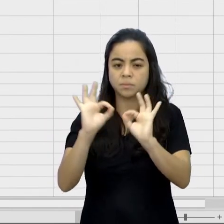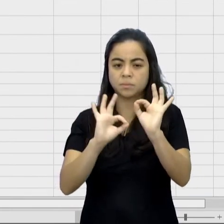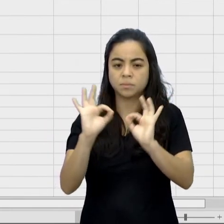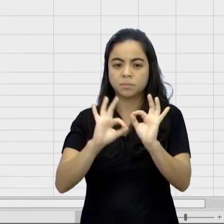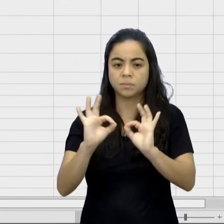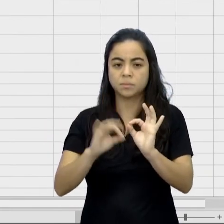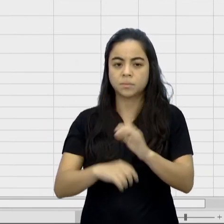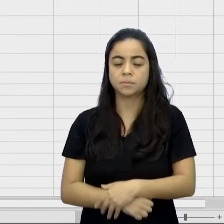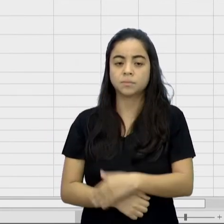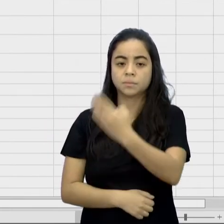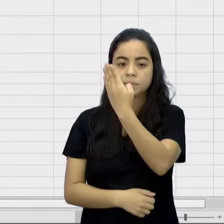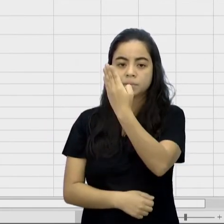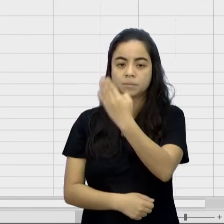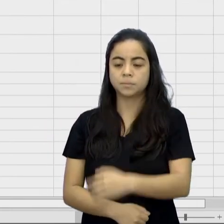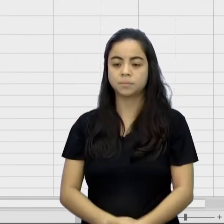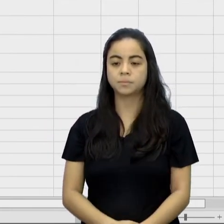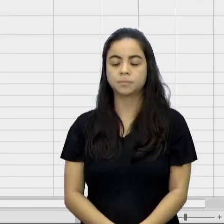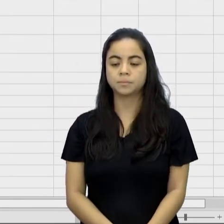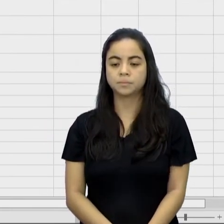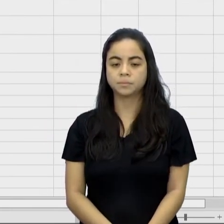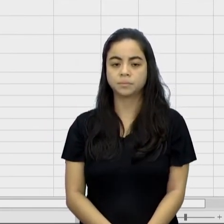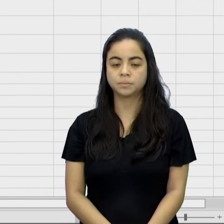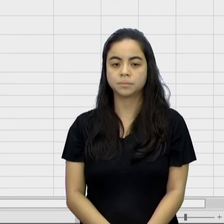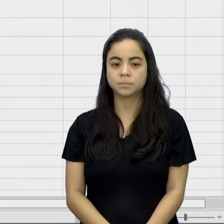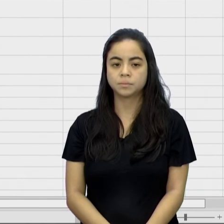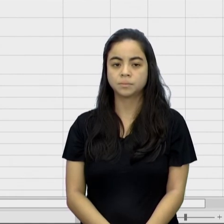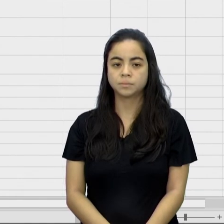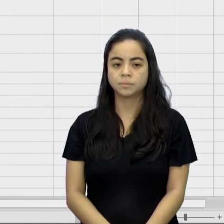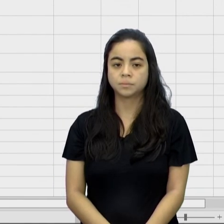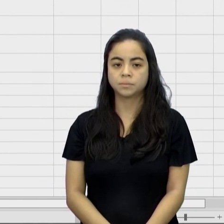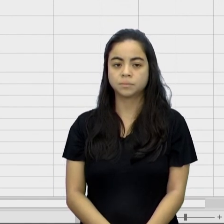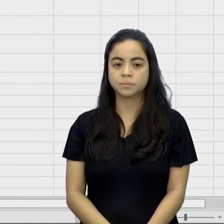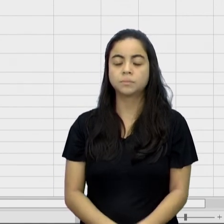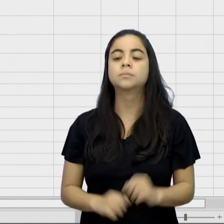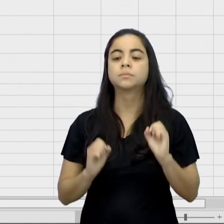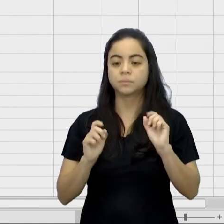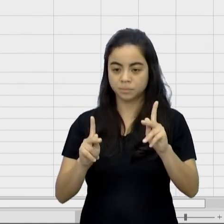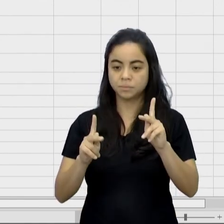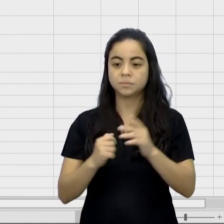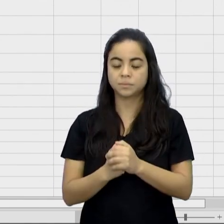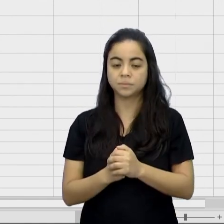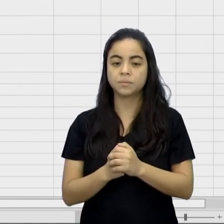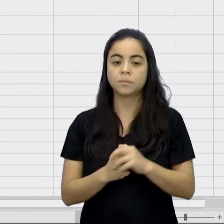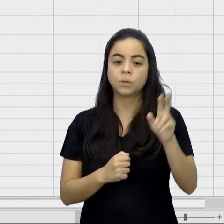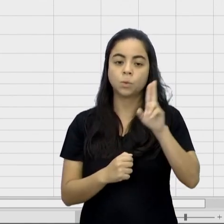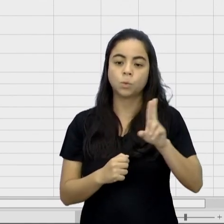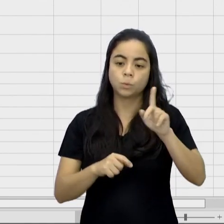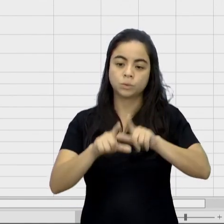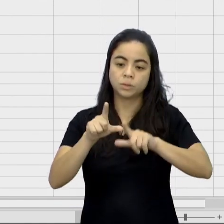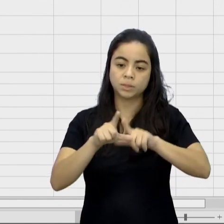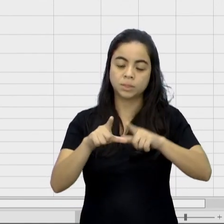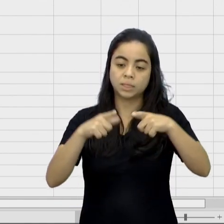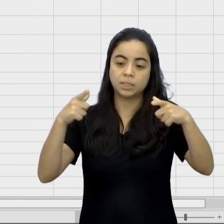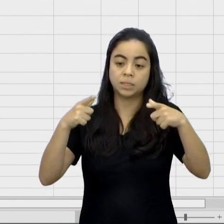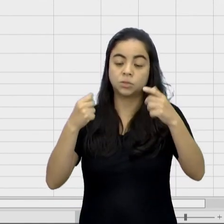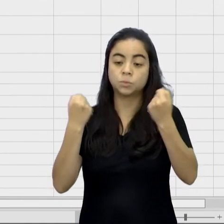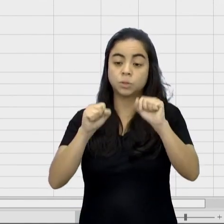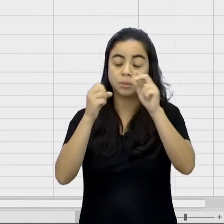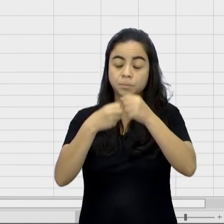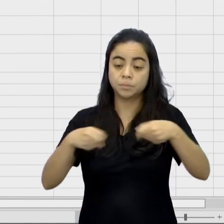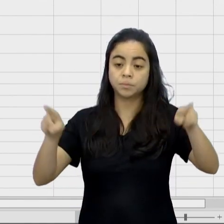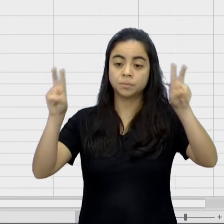aqui no tamanho da fonte, tá? Perfeito. A gente está usando fonte grande para todos vocês conseguirem enxergar,